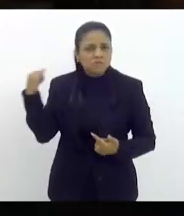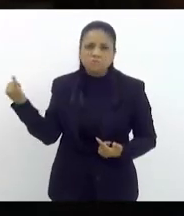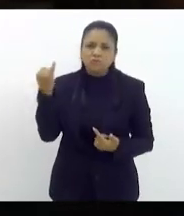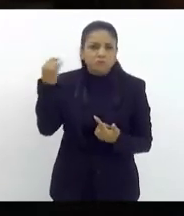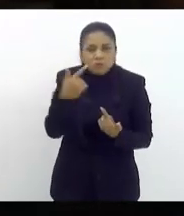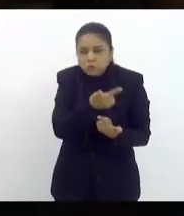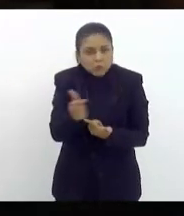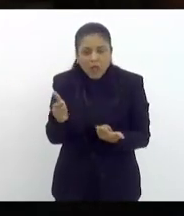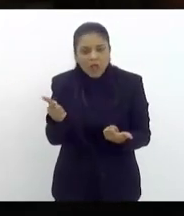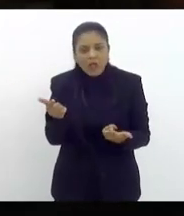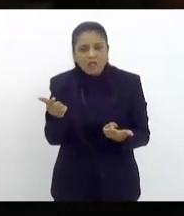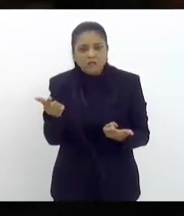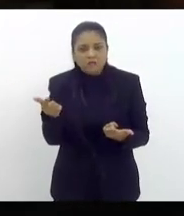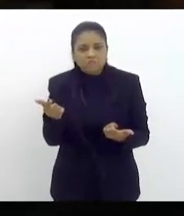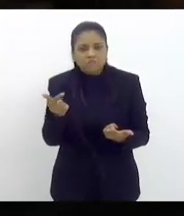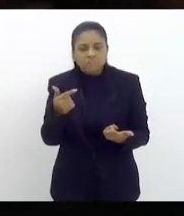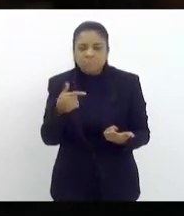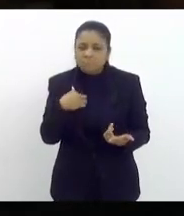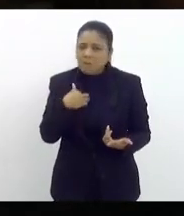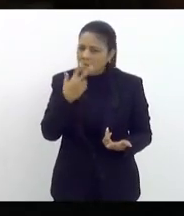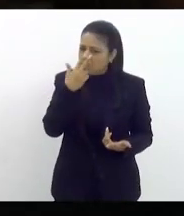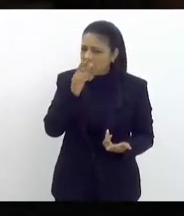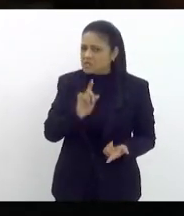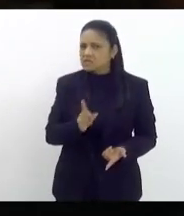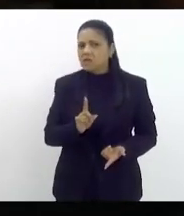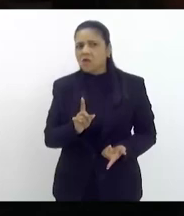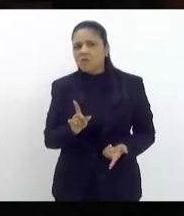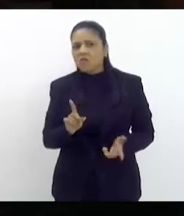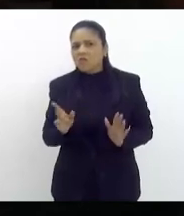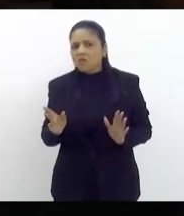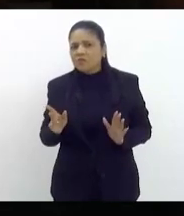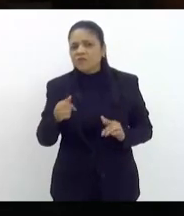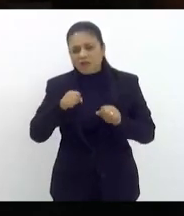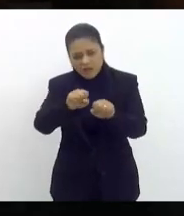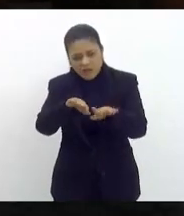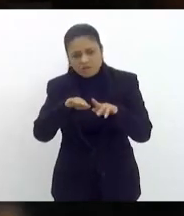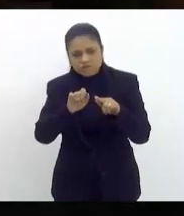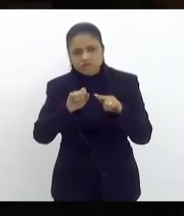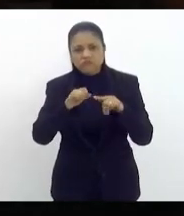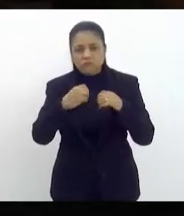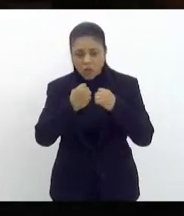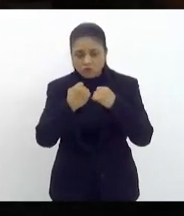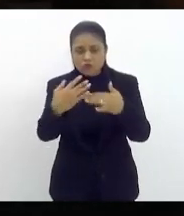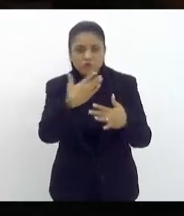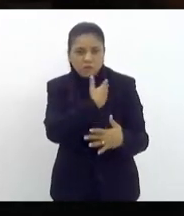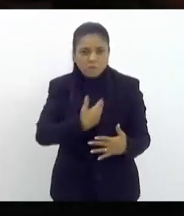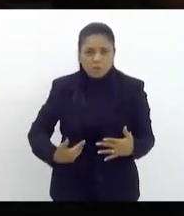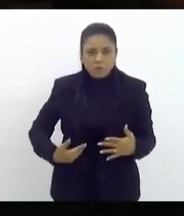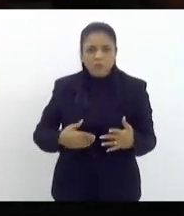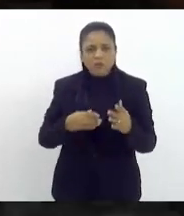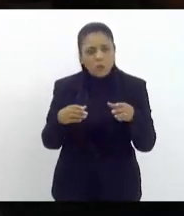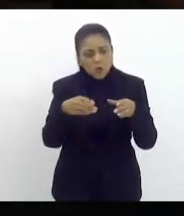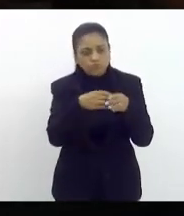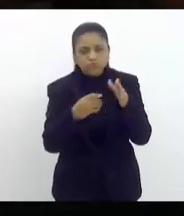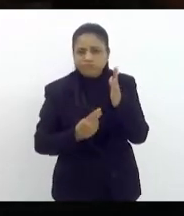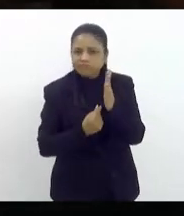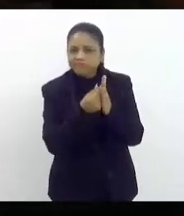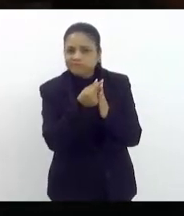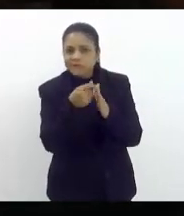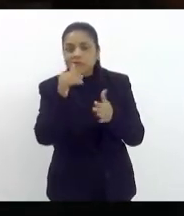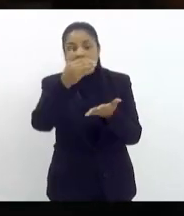Janeiro? Me parece que não. A gente viu, inclusive, em audiência pública da Comissão de Orçamento, os